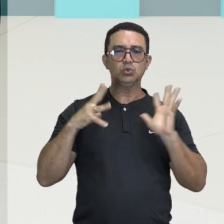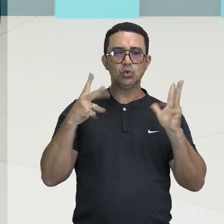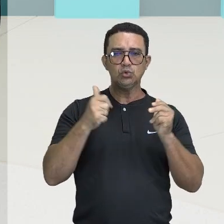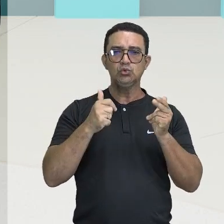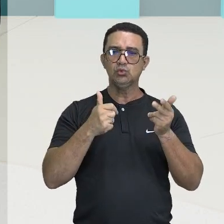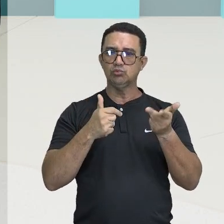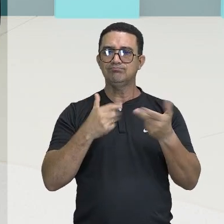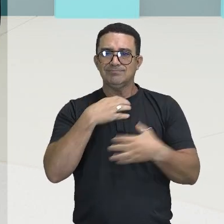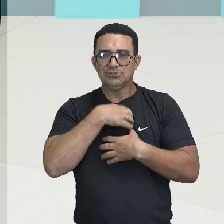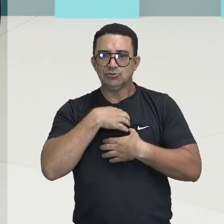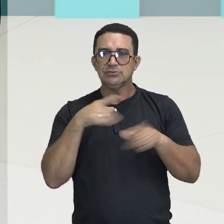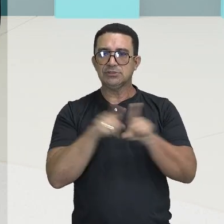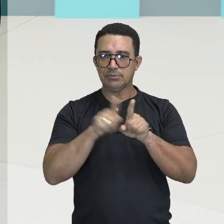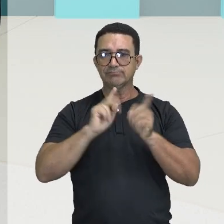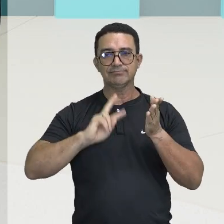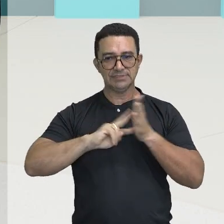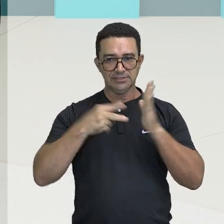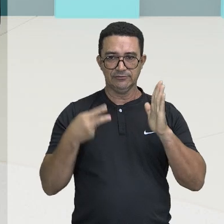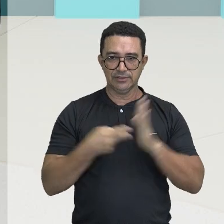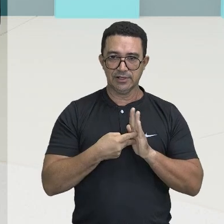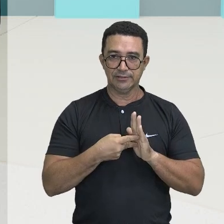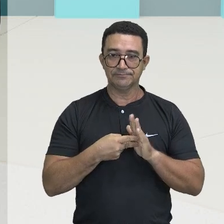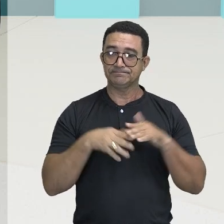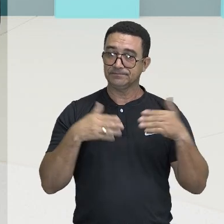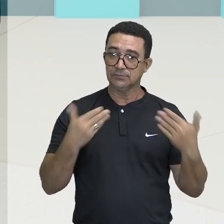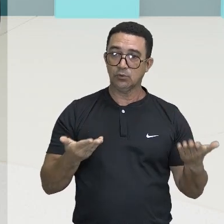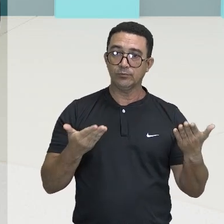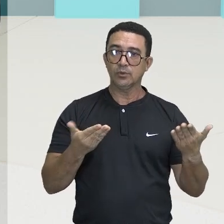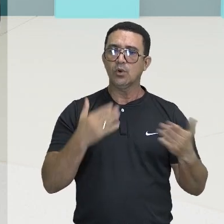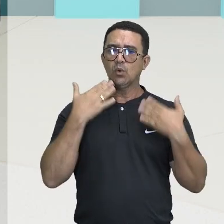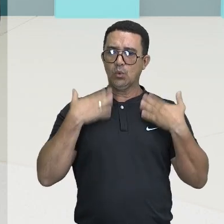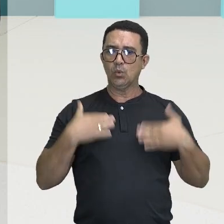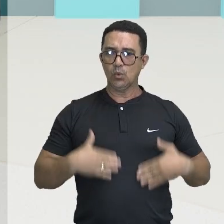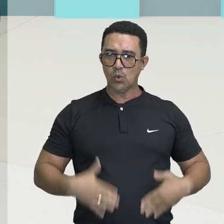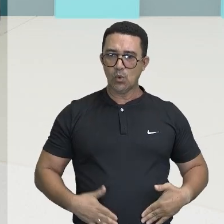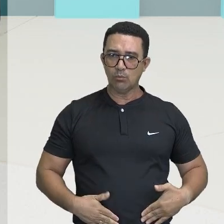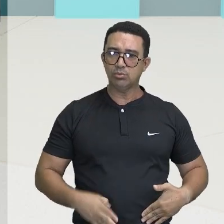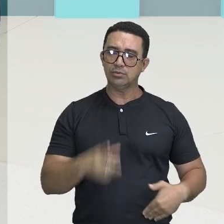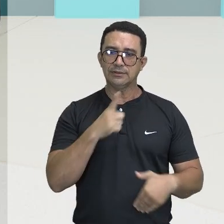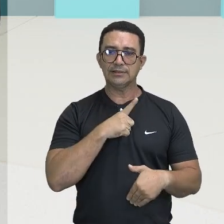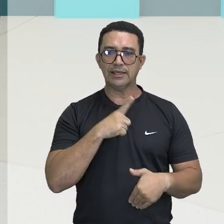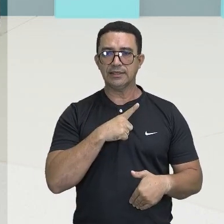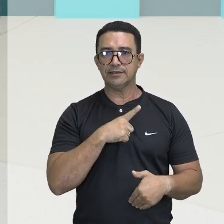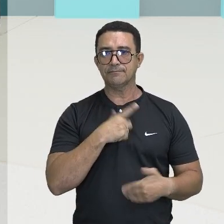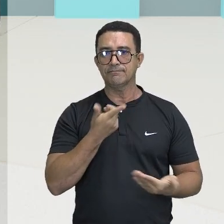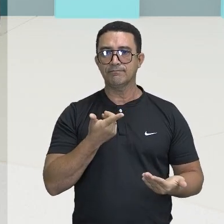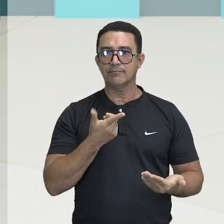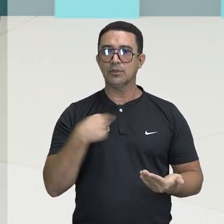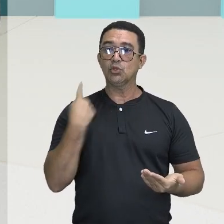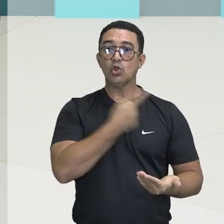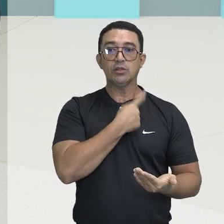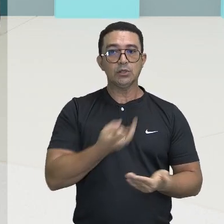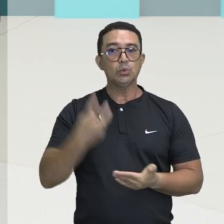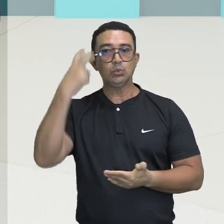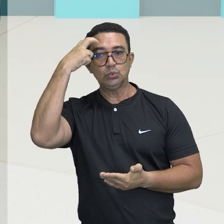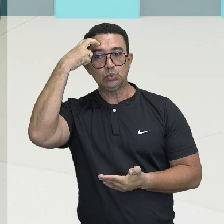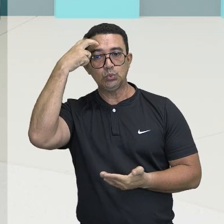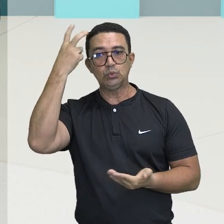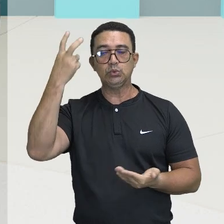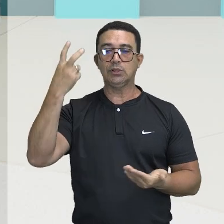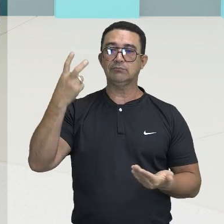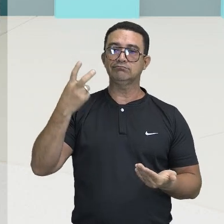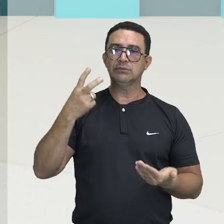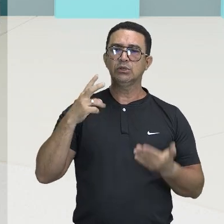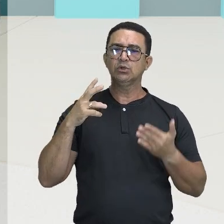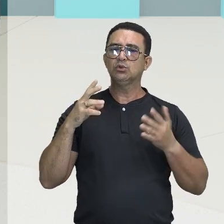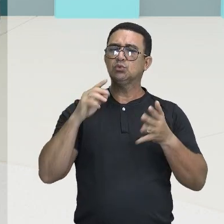e significado. Claro, esse corpo ele possui o quê? A nossa cultura.